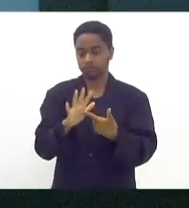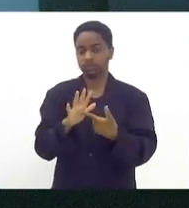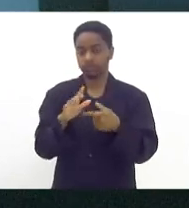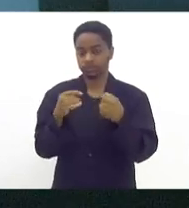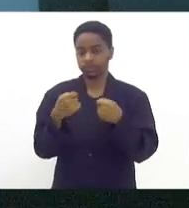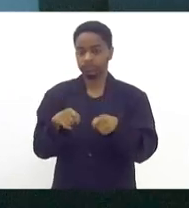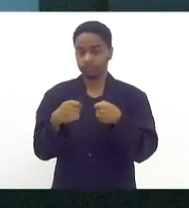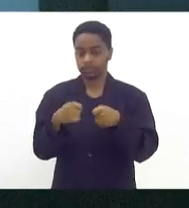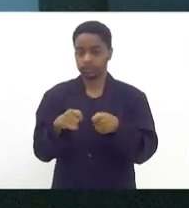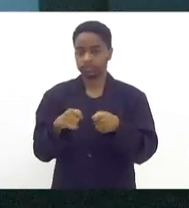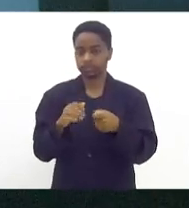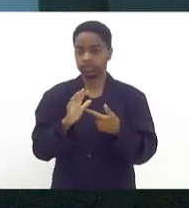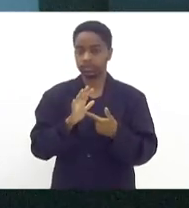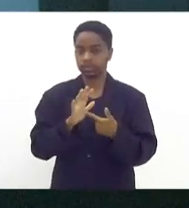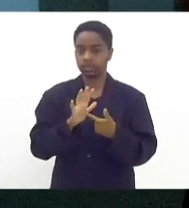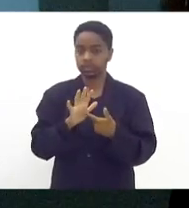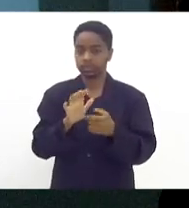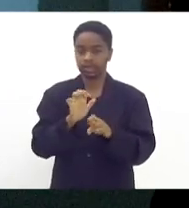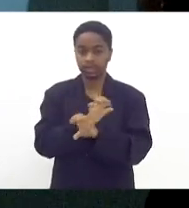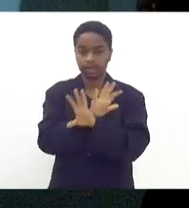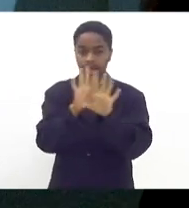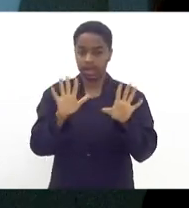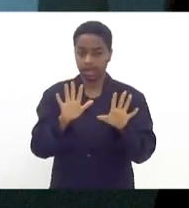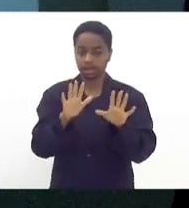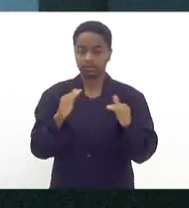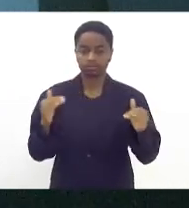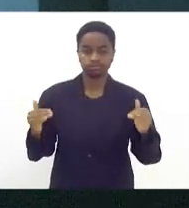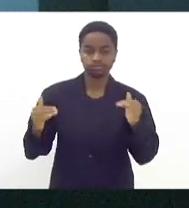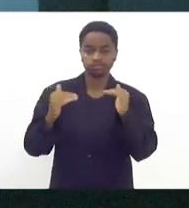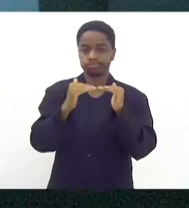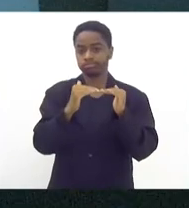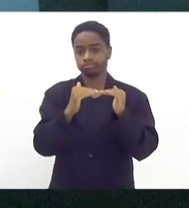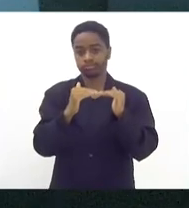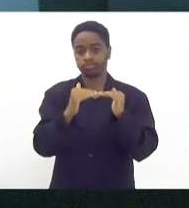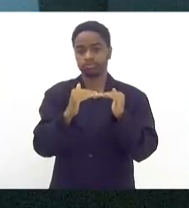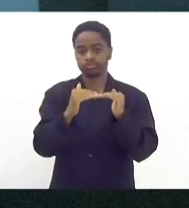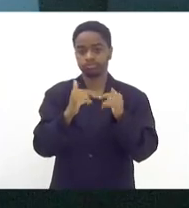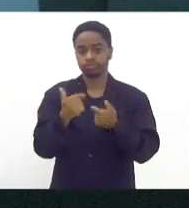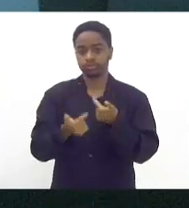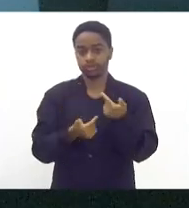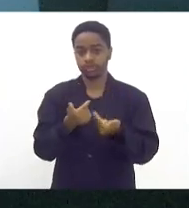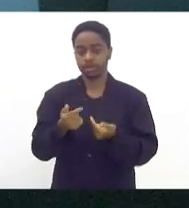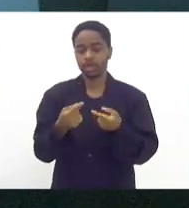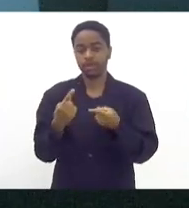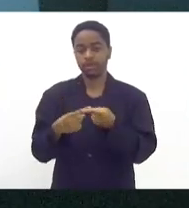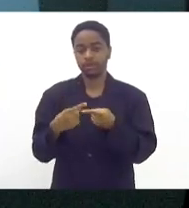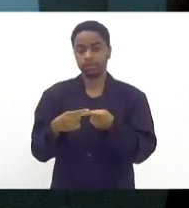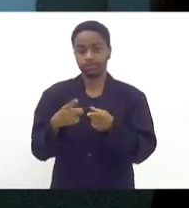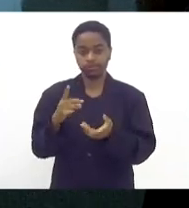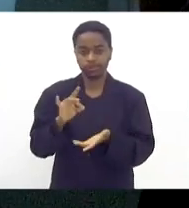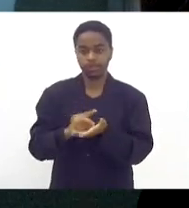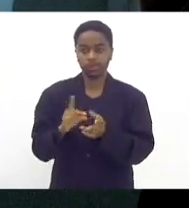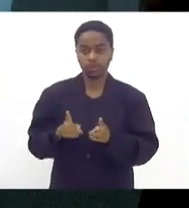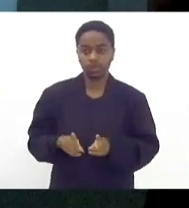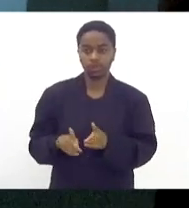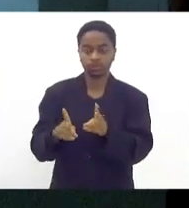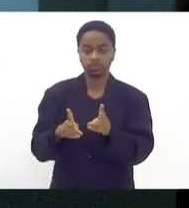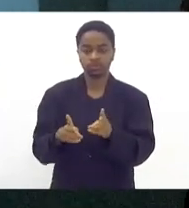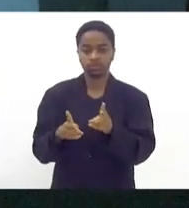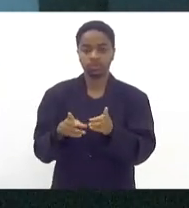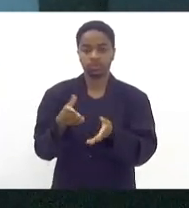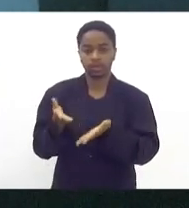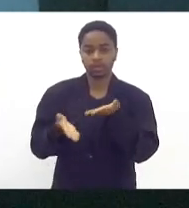ter uma noção de equivalência para que a prestação continue sendo